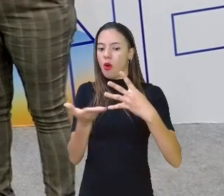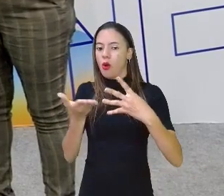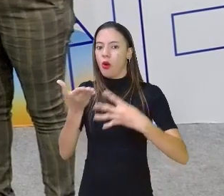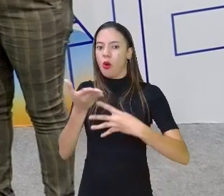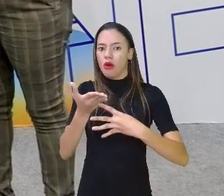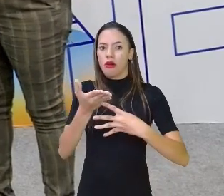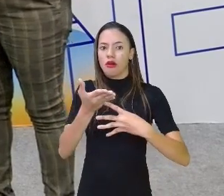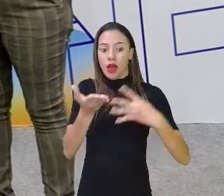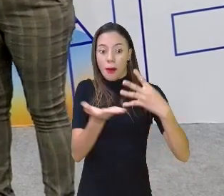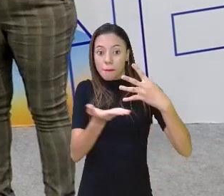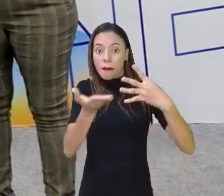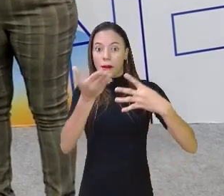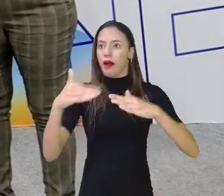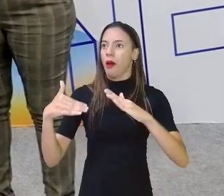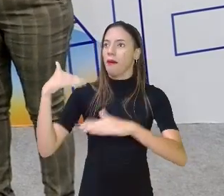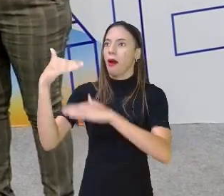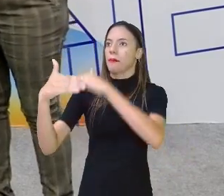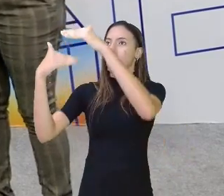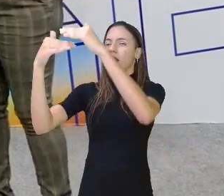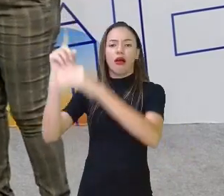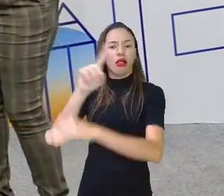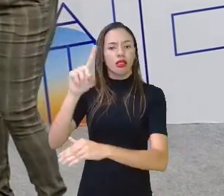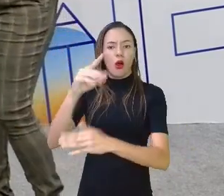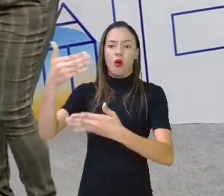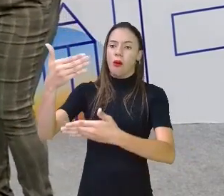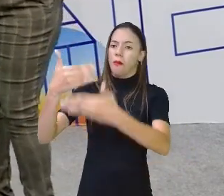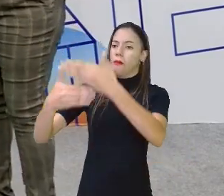voltam. Quer dizer que é só hoje